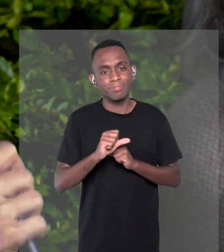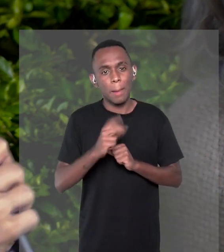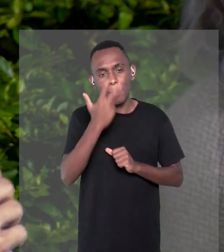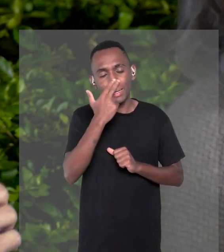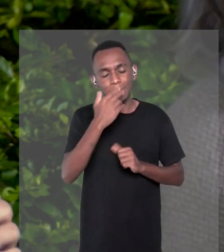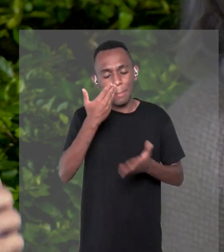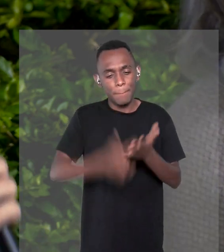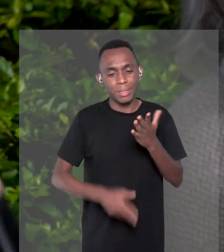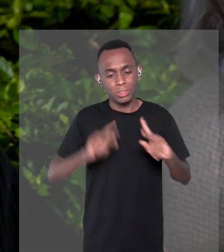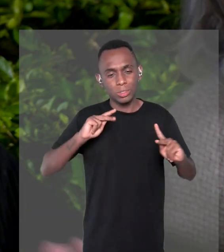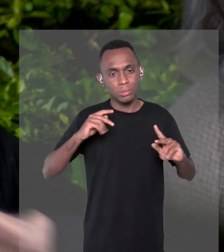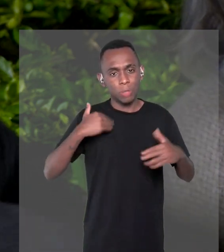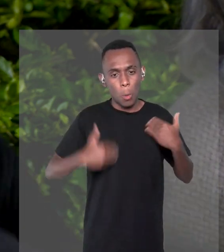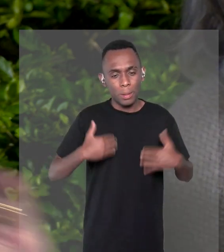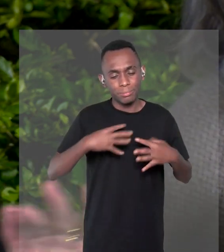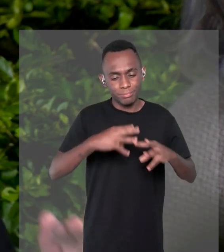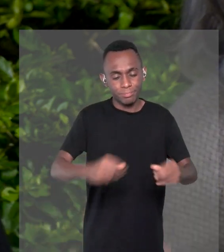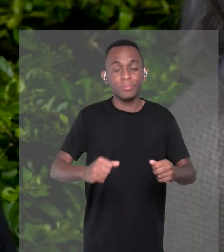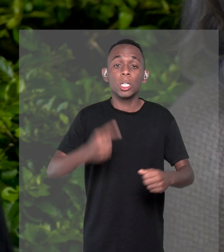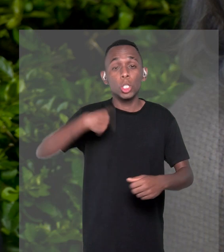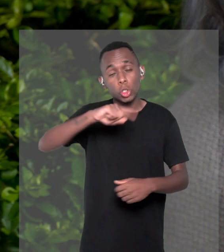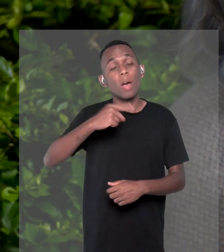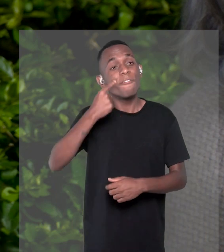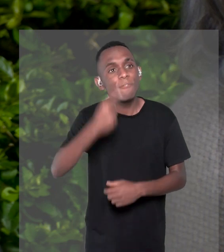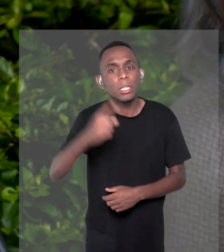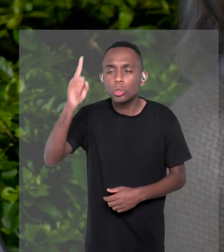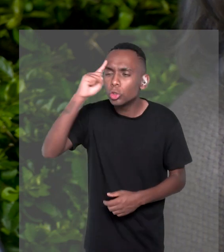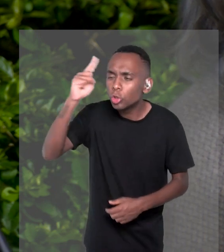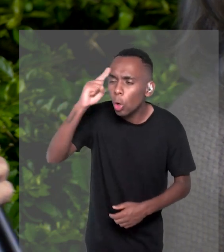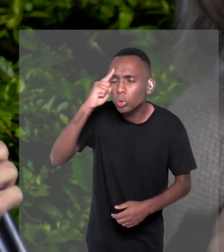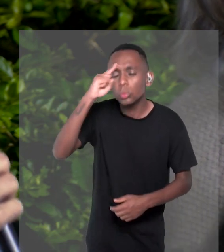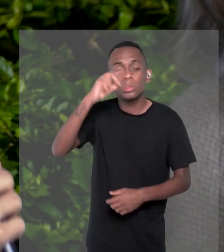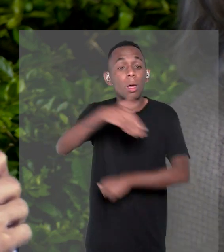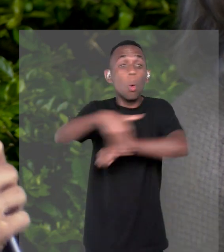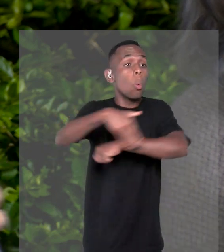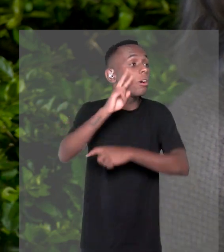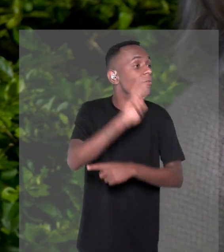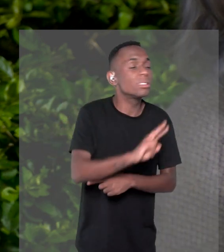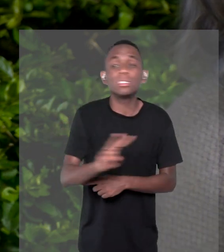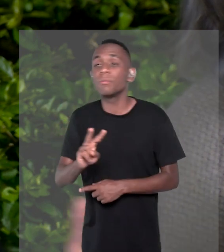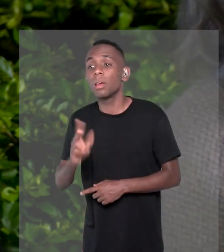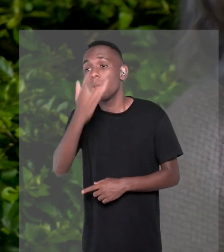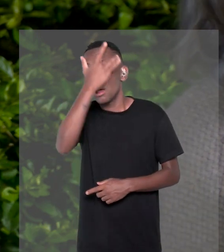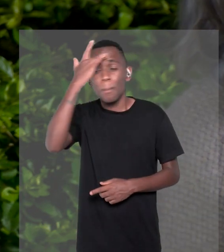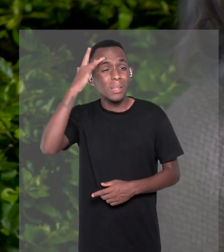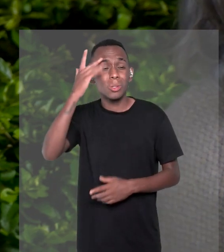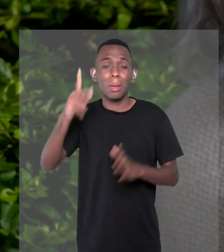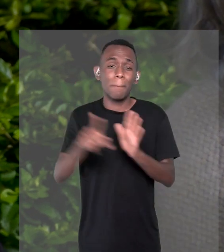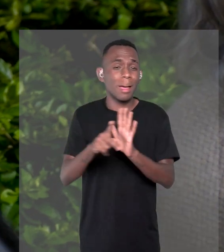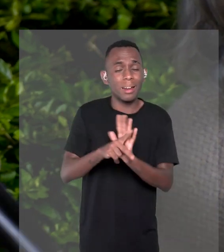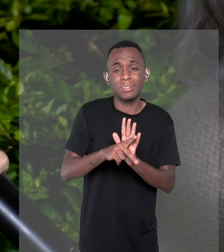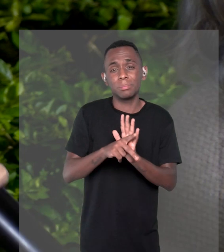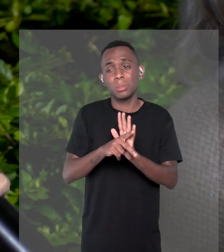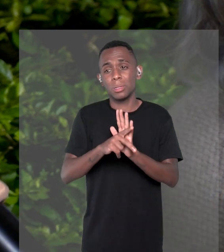humanidade. E eu rapidamente vou encerrar minha fala, que eu já falei demais, a festa é da Carla, da Rosisca, para dizer uma coisa.